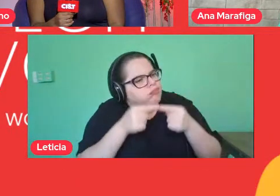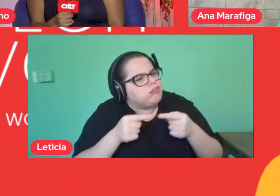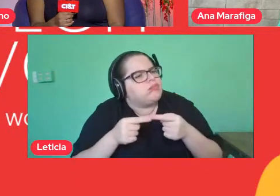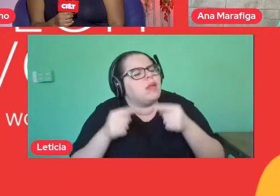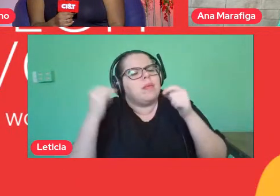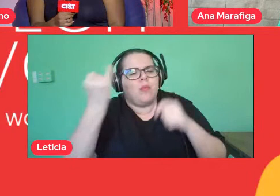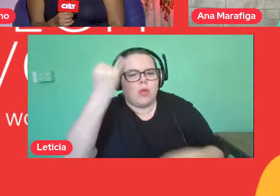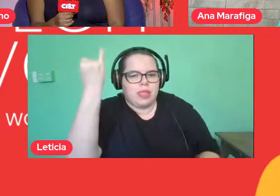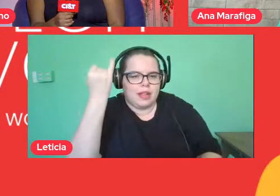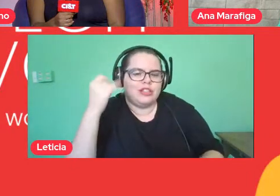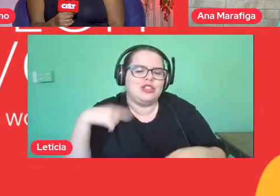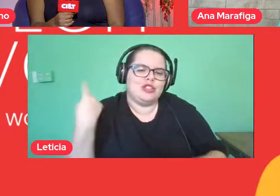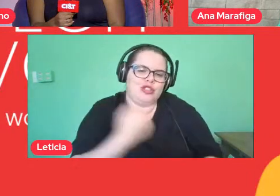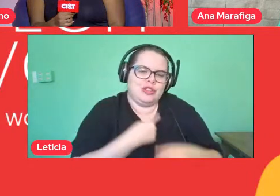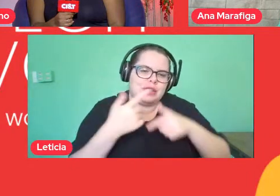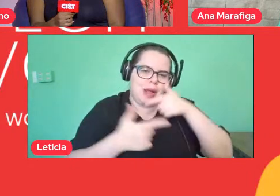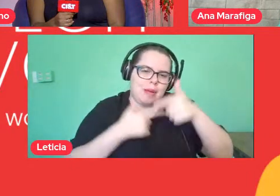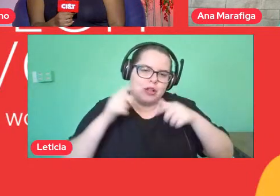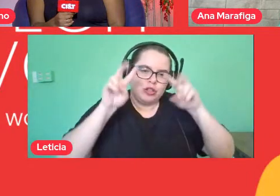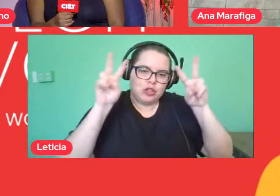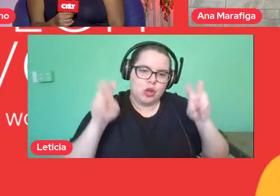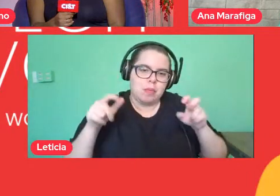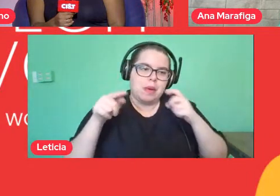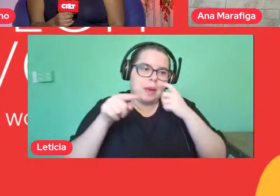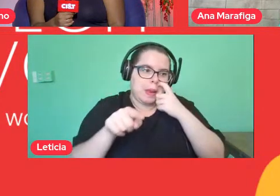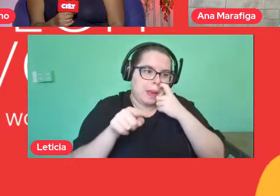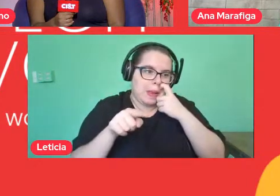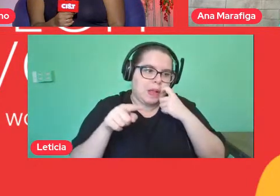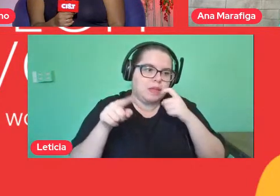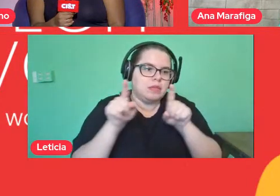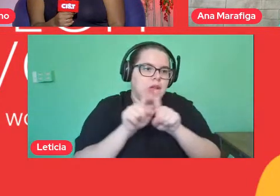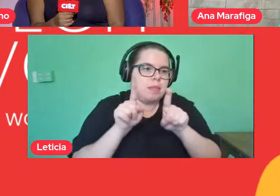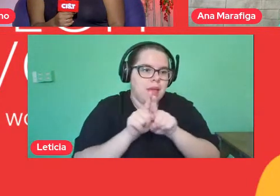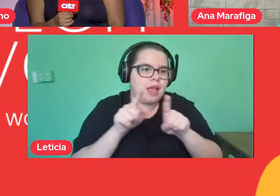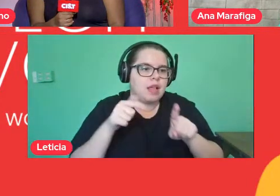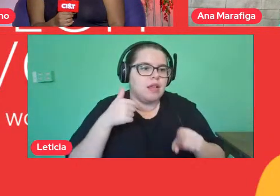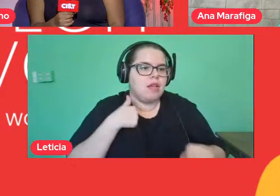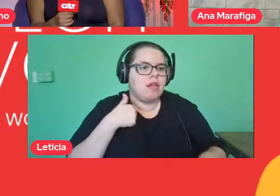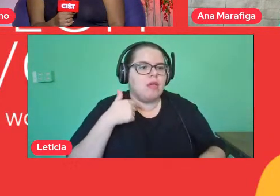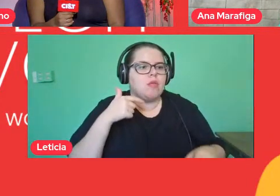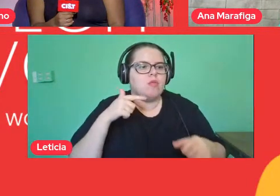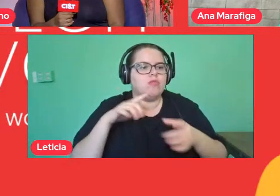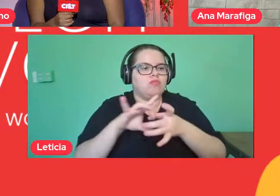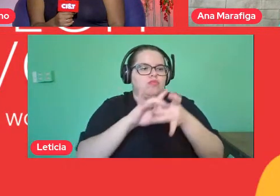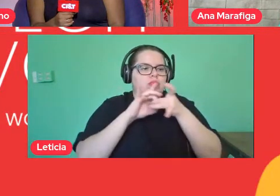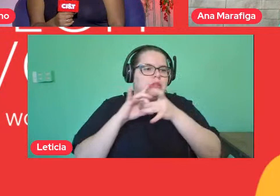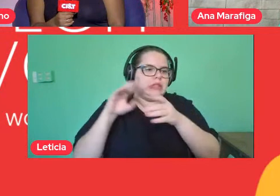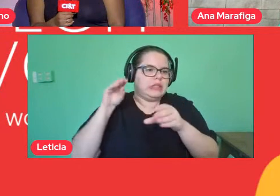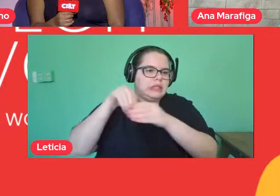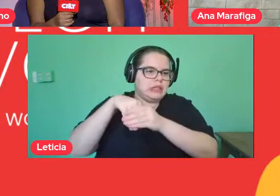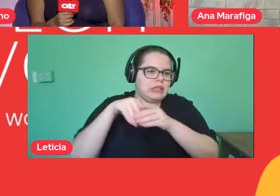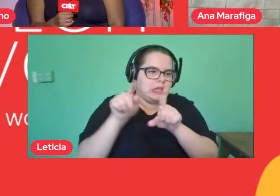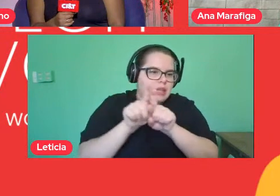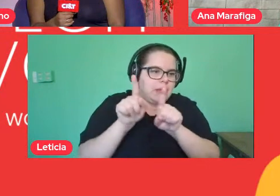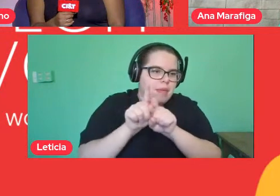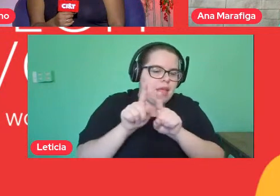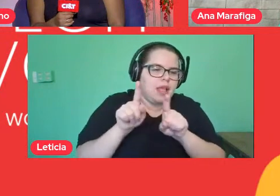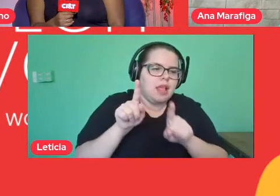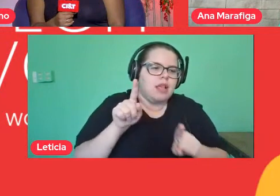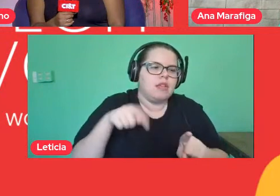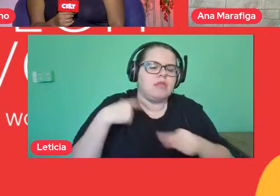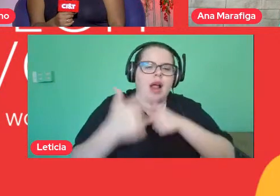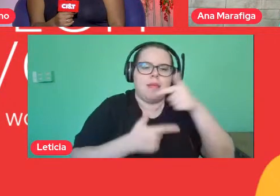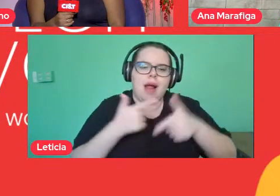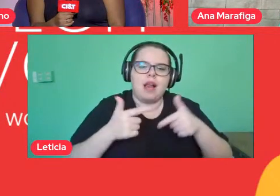gente vem trabalhando sobre isso. Eu também estou envolvida aqui na aliança, que eu estou na liderança executiva aqui